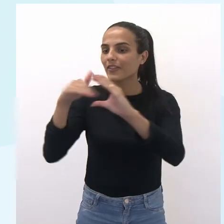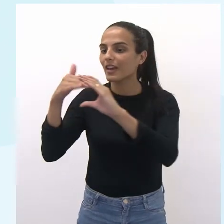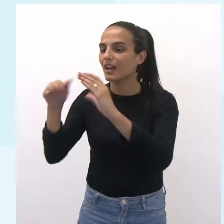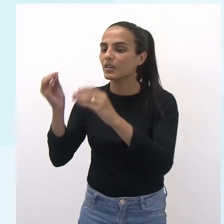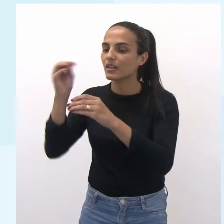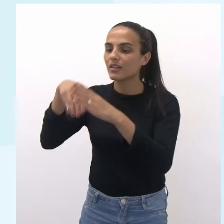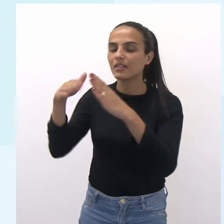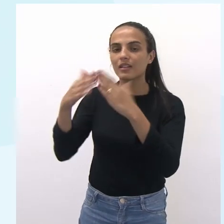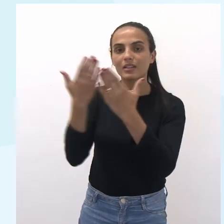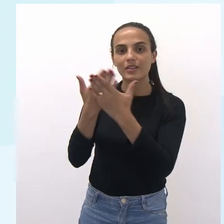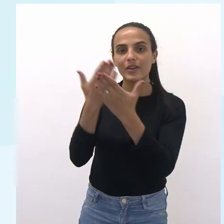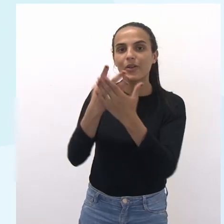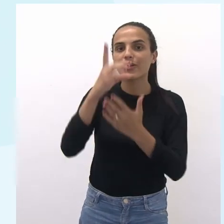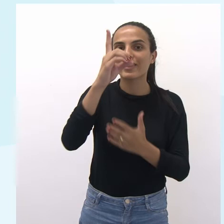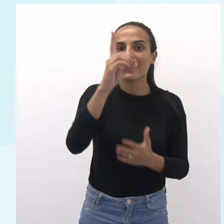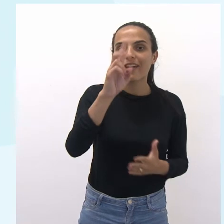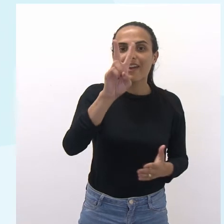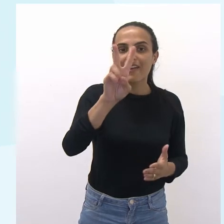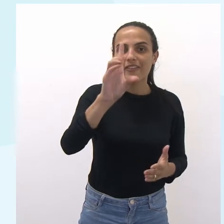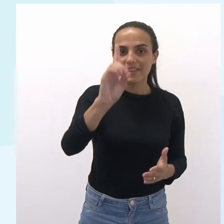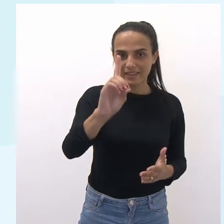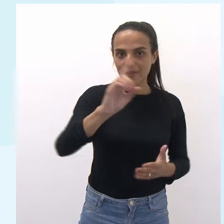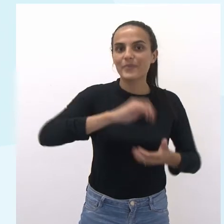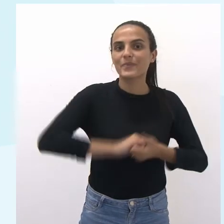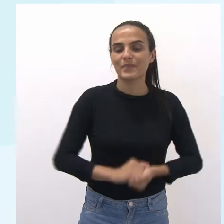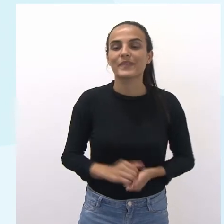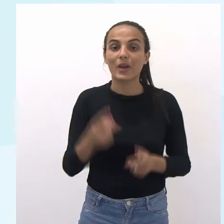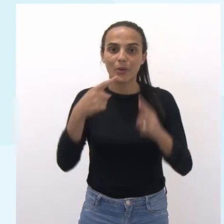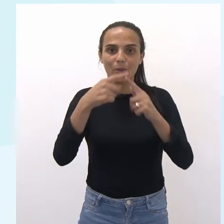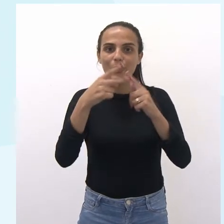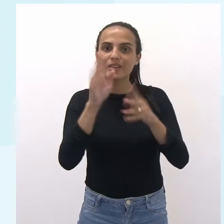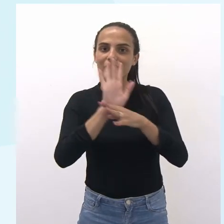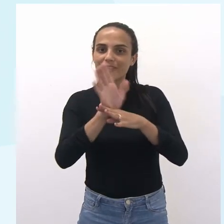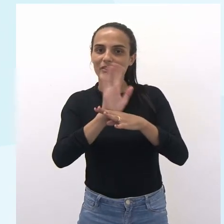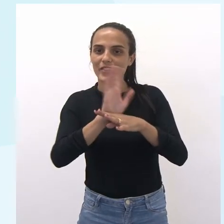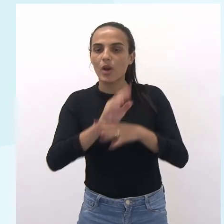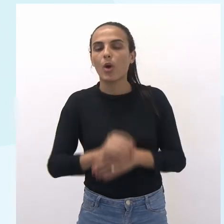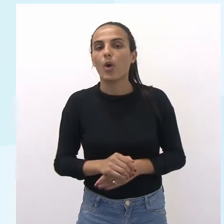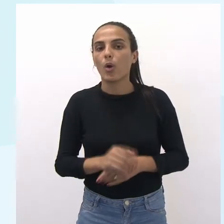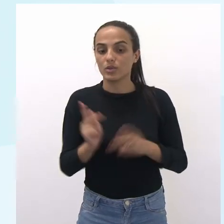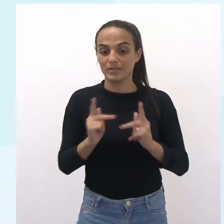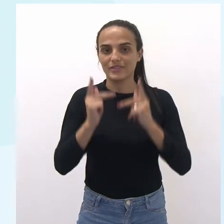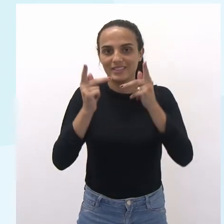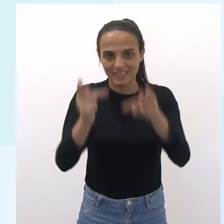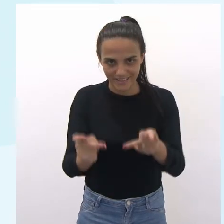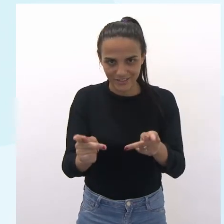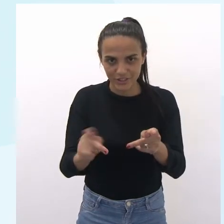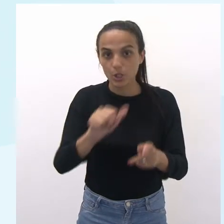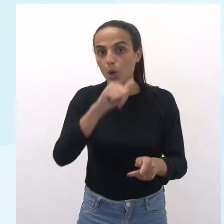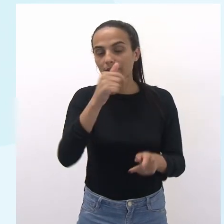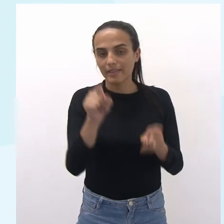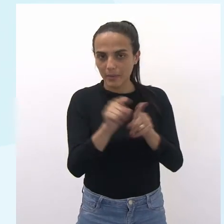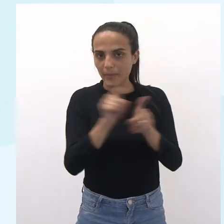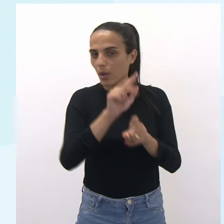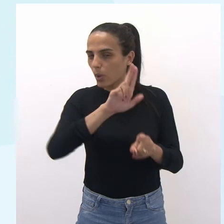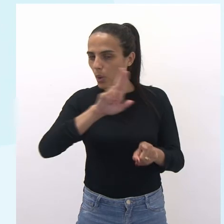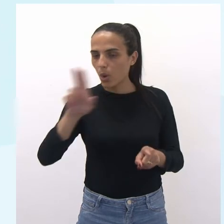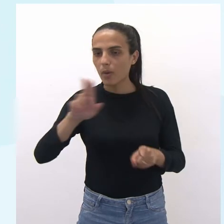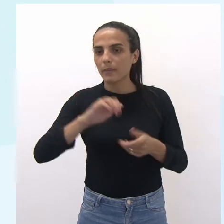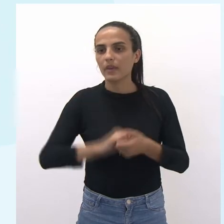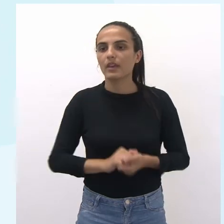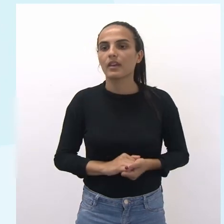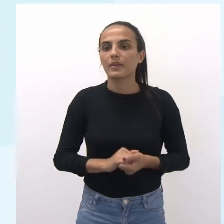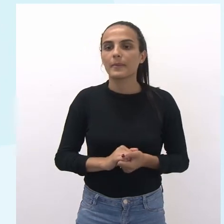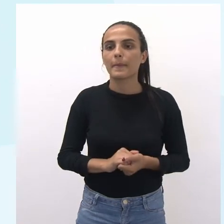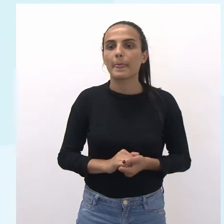escolares. Então, são 2 filmes, O Visitante e As Senhoras do Negro, tá? Quais são as habilidades